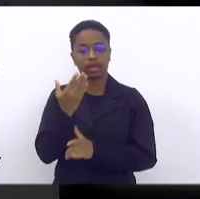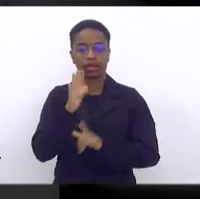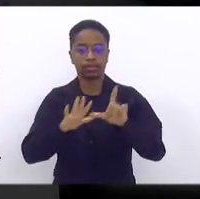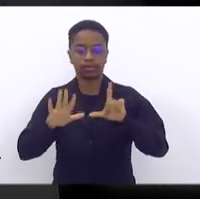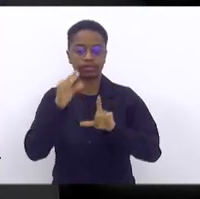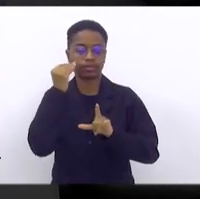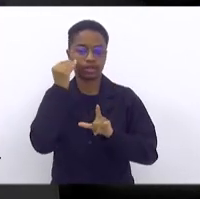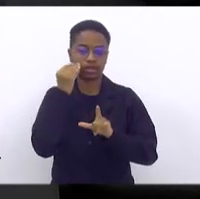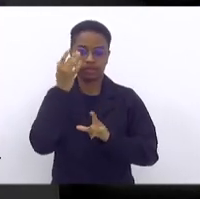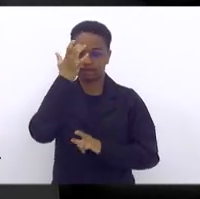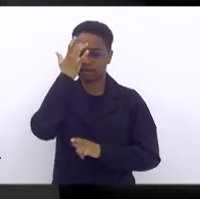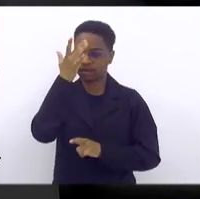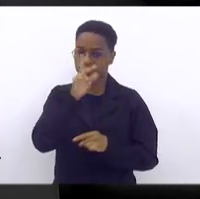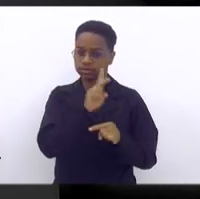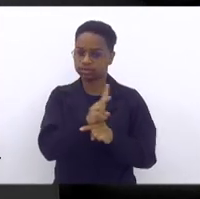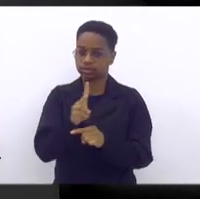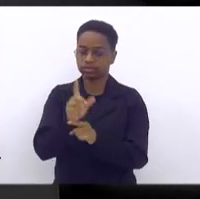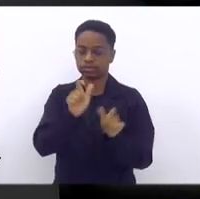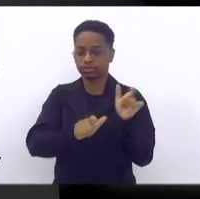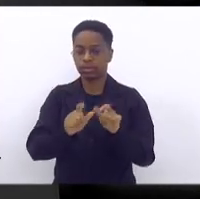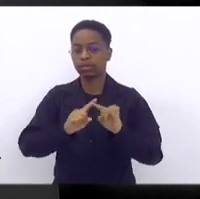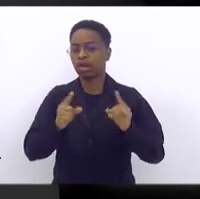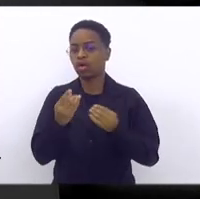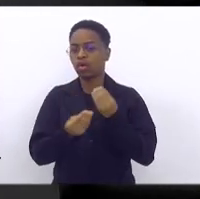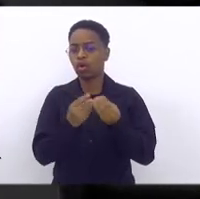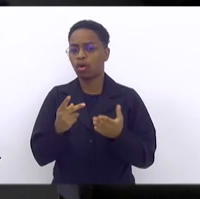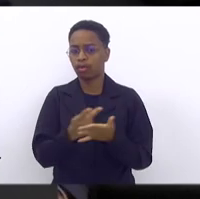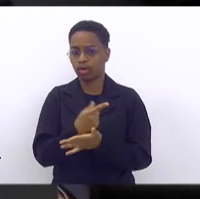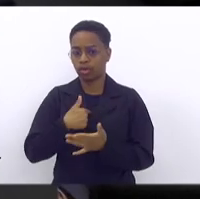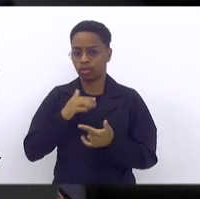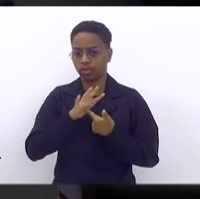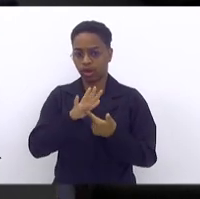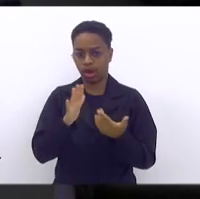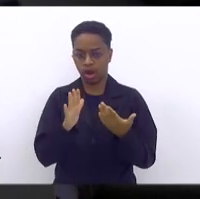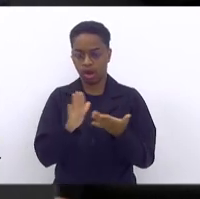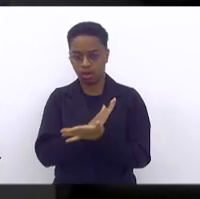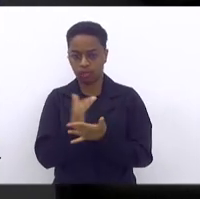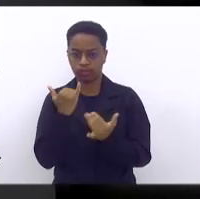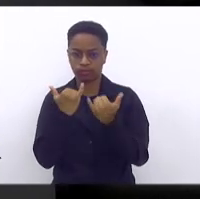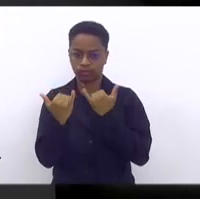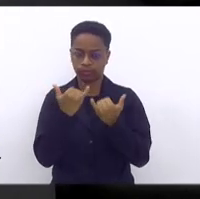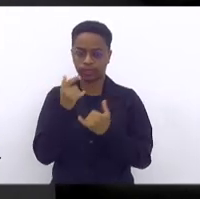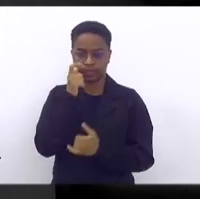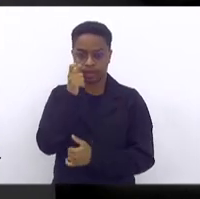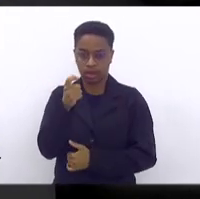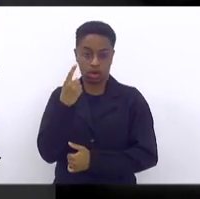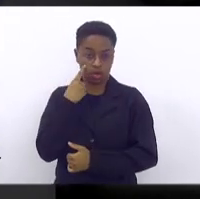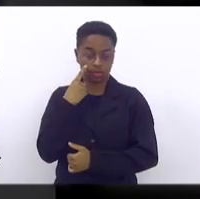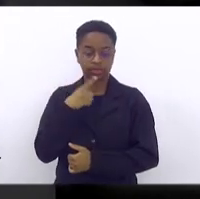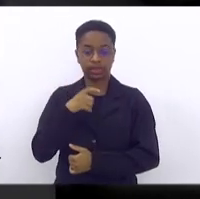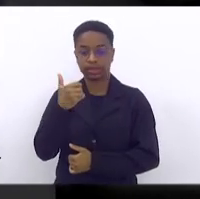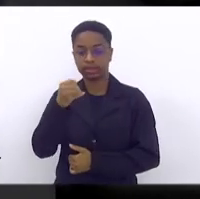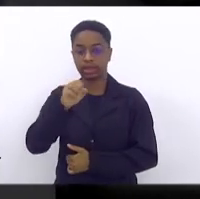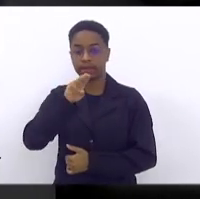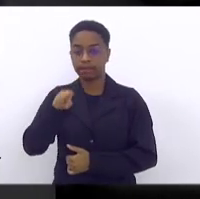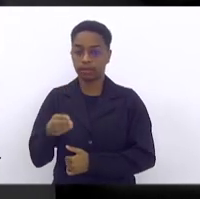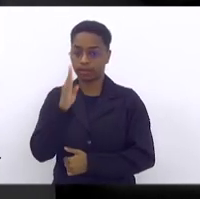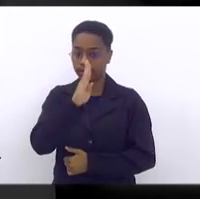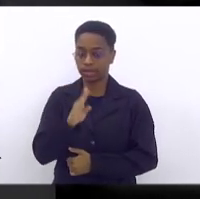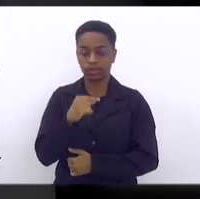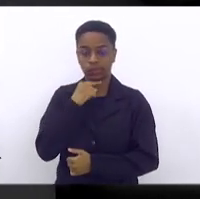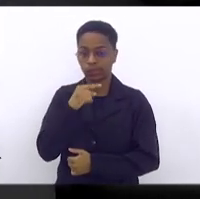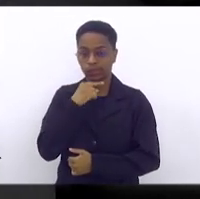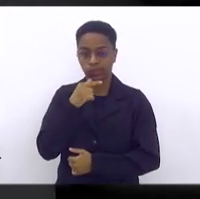medida protetiva. Mas qual era o cenário até então? Aqui eu separei alguns dados interessantes, né? A gente sabe que 10 milhões de brasileiros não têm acesso à